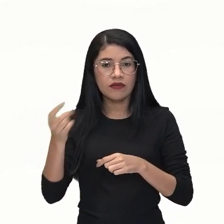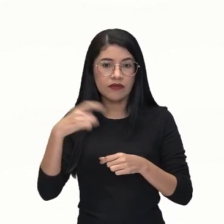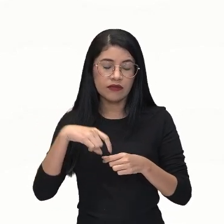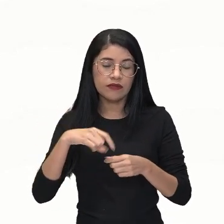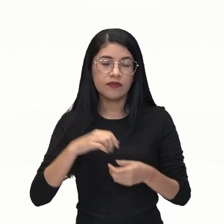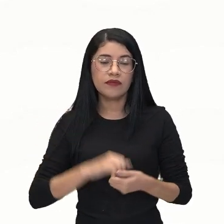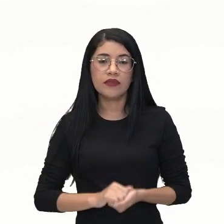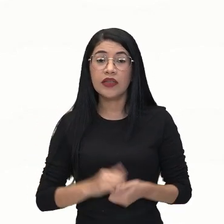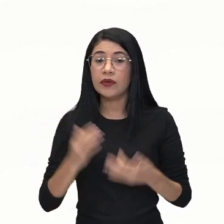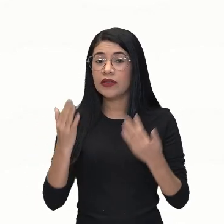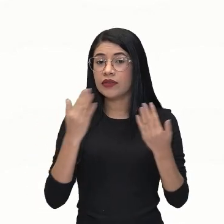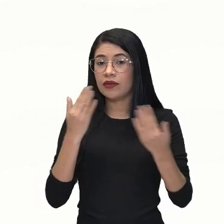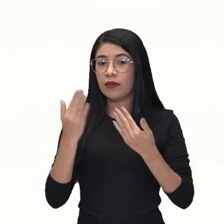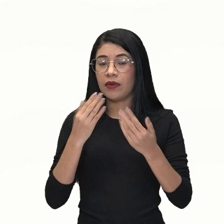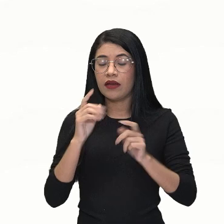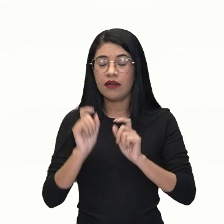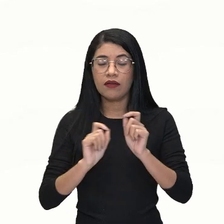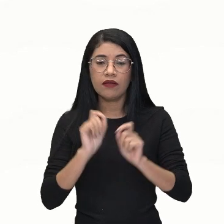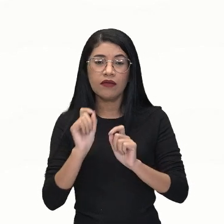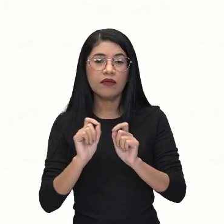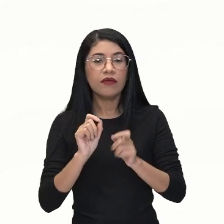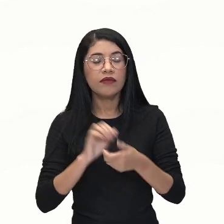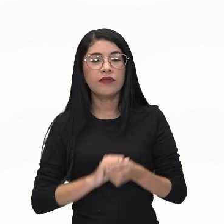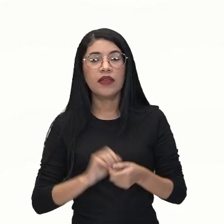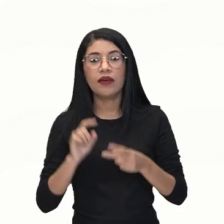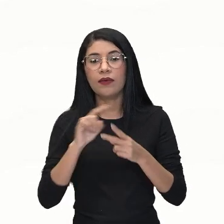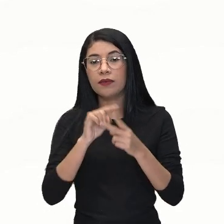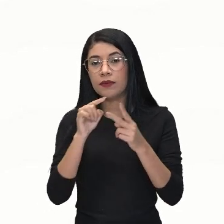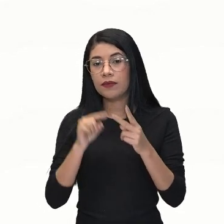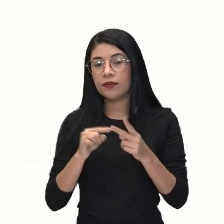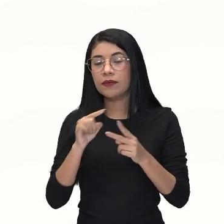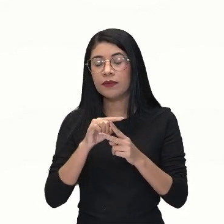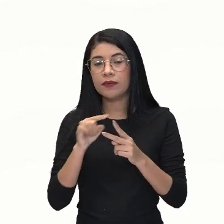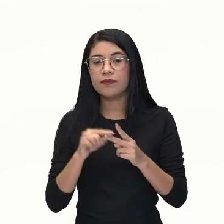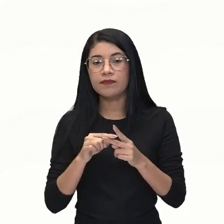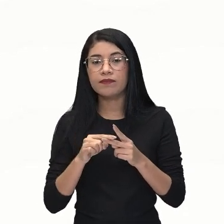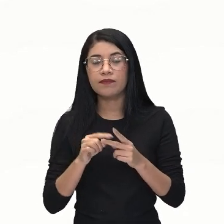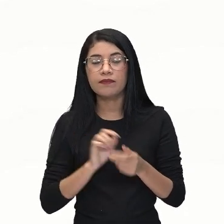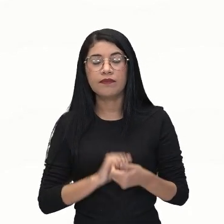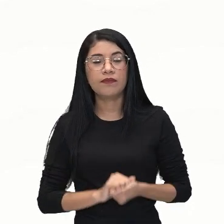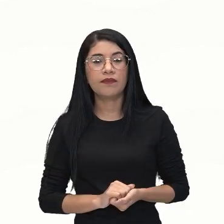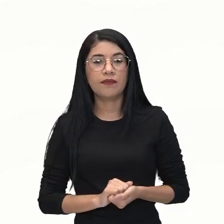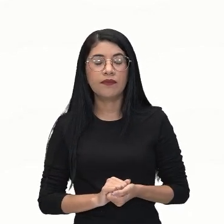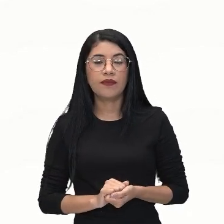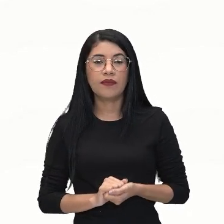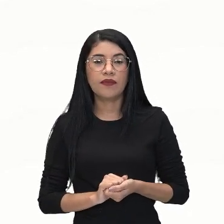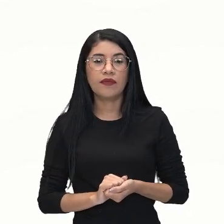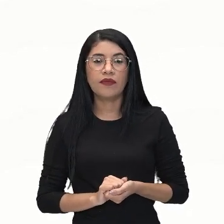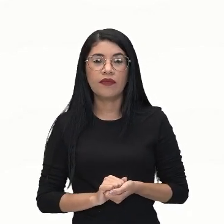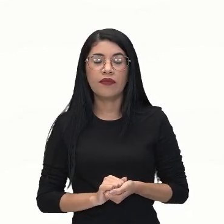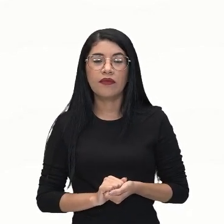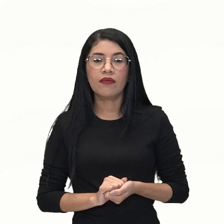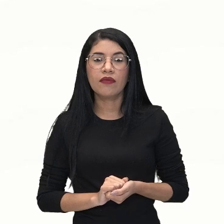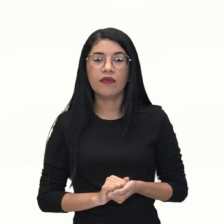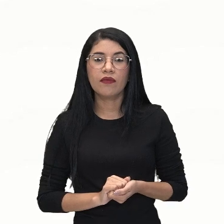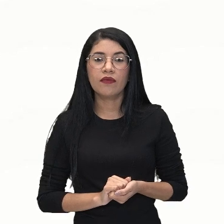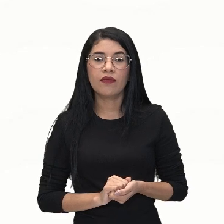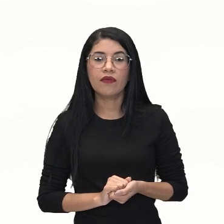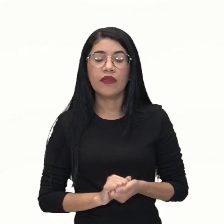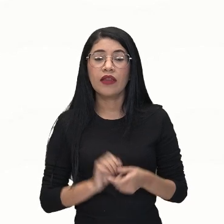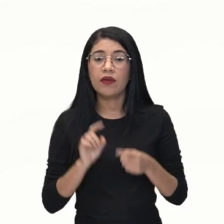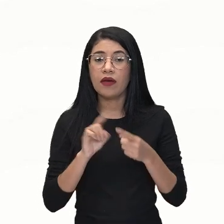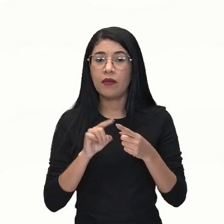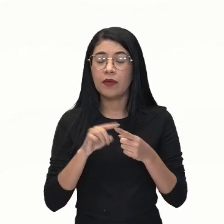a comparação exatamente entre essas duas grandezas. Tá? Então, as grandezas são